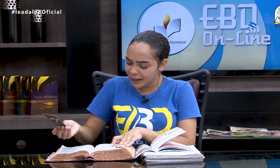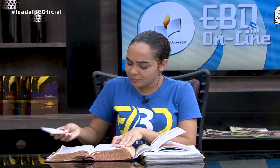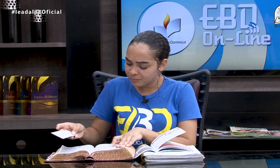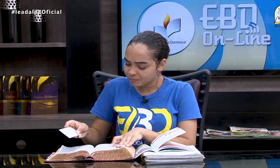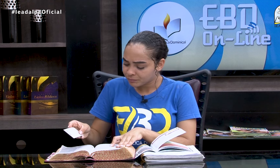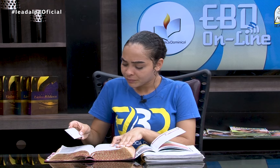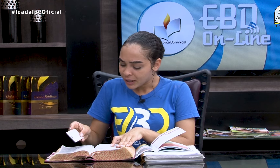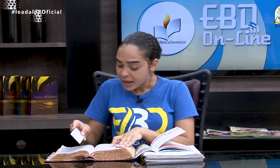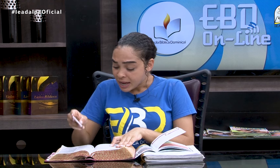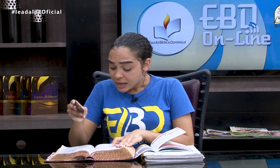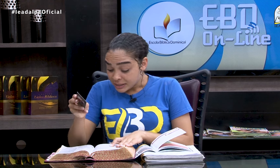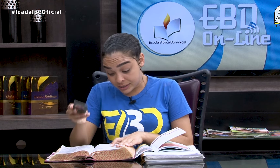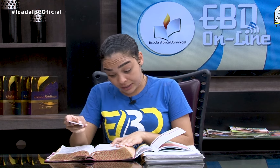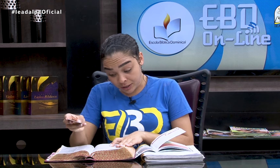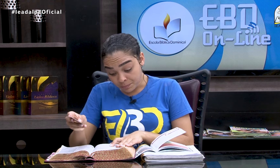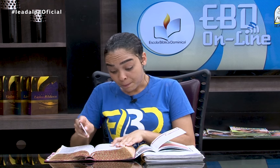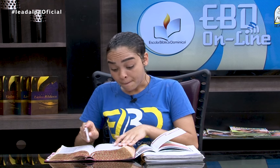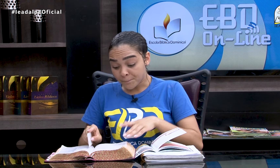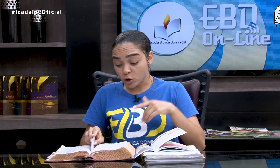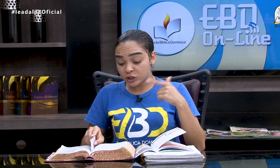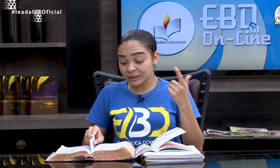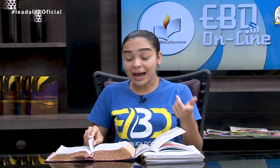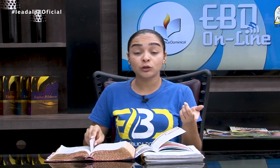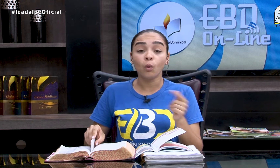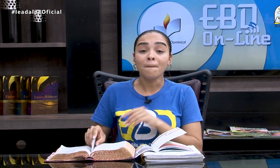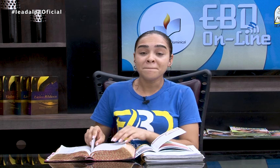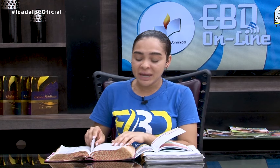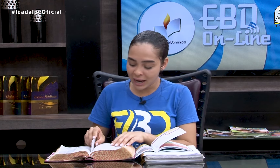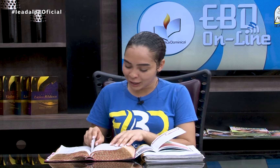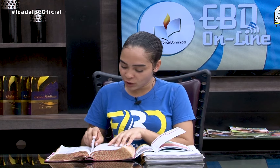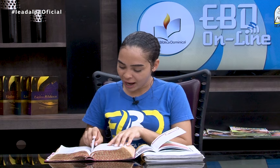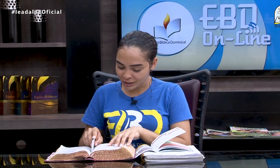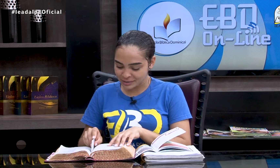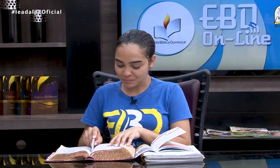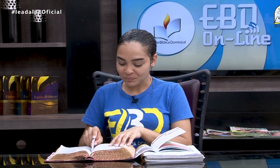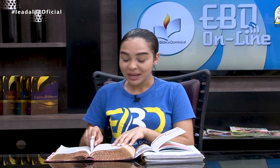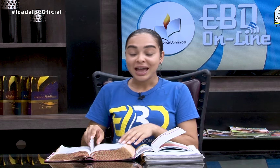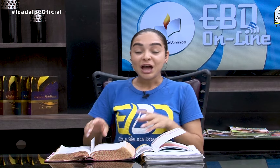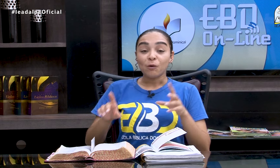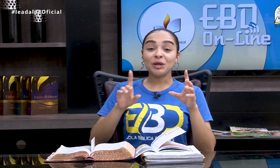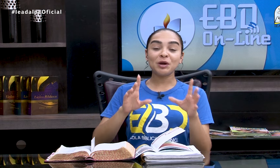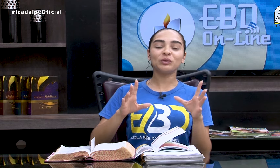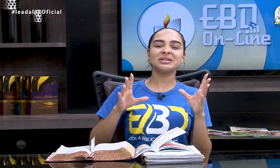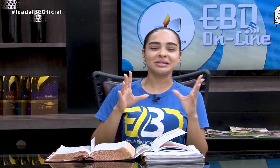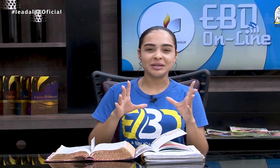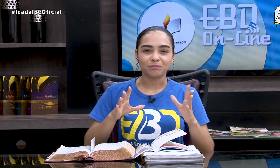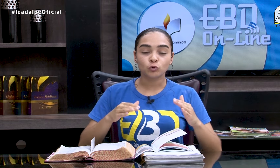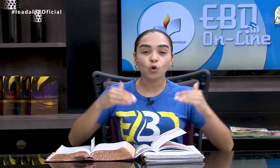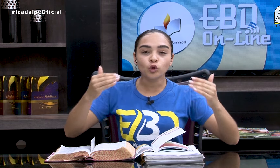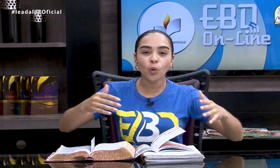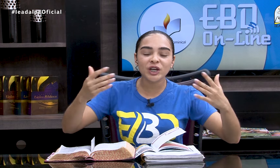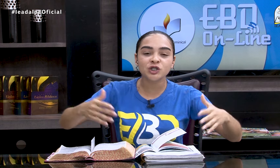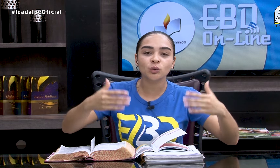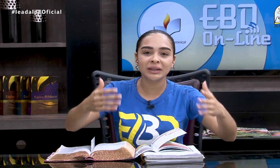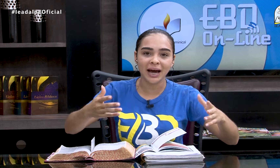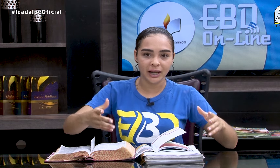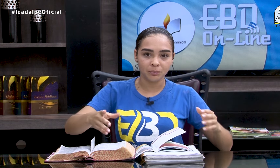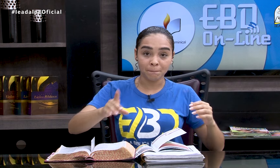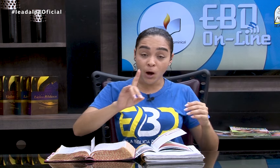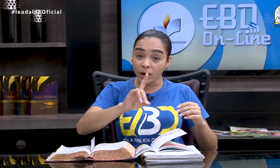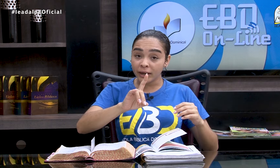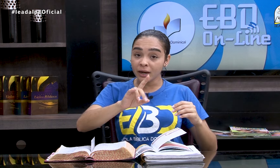te darei se prostrado me adorares o inimigo diz assim tudo isto